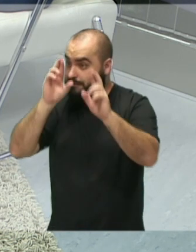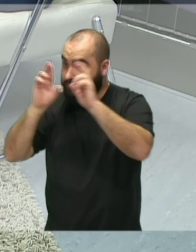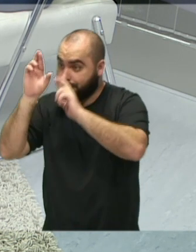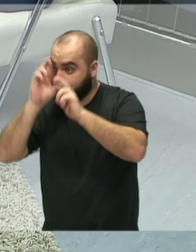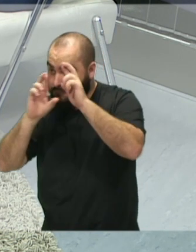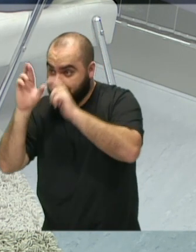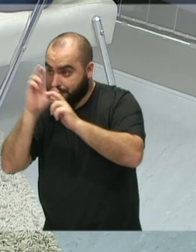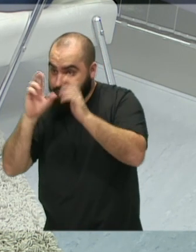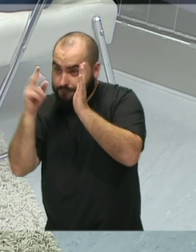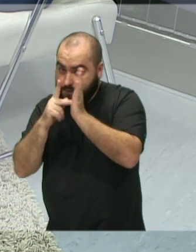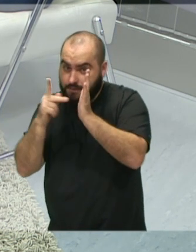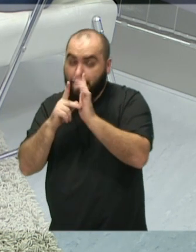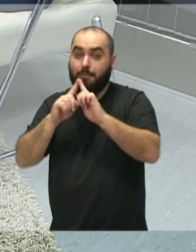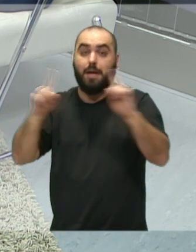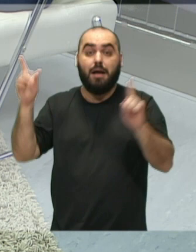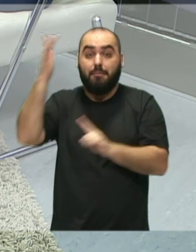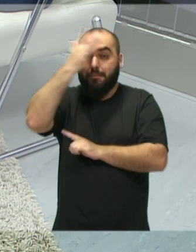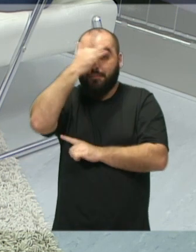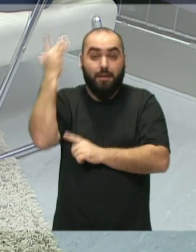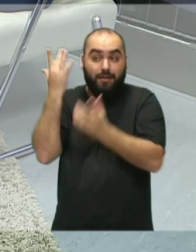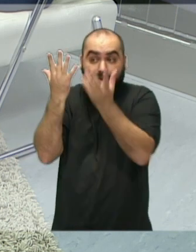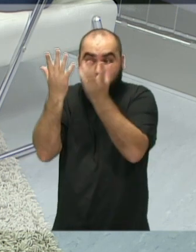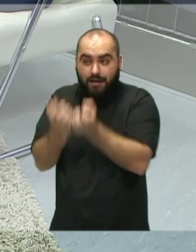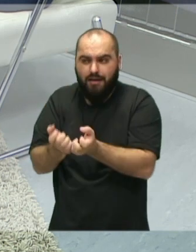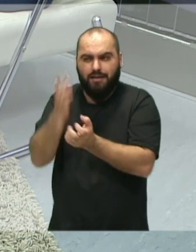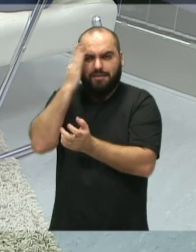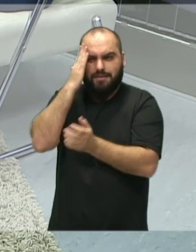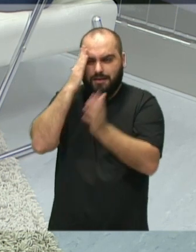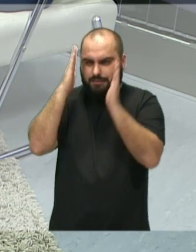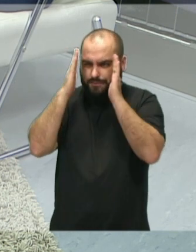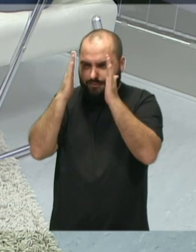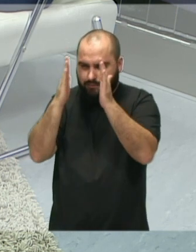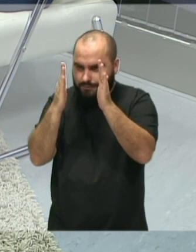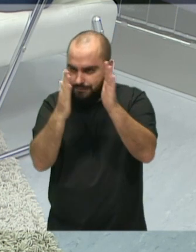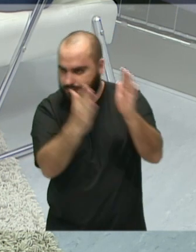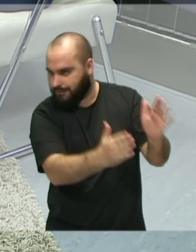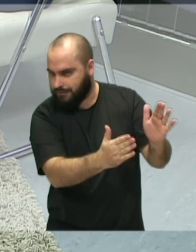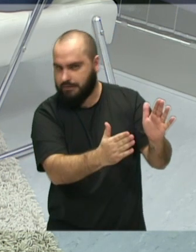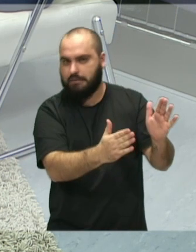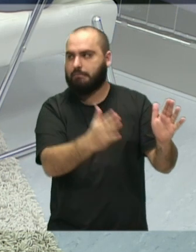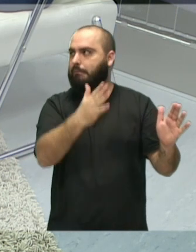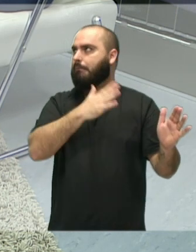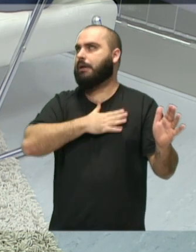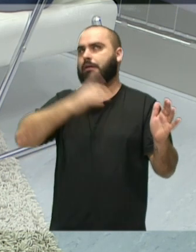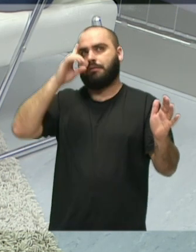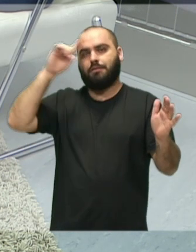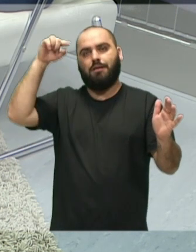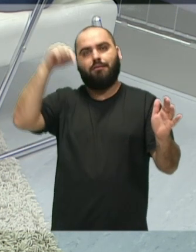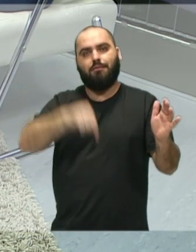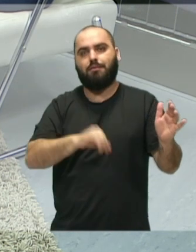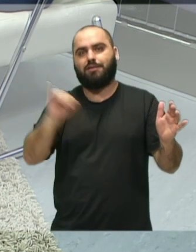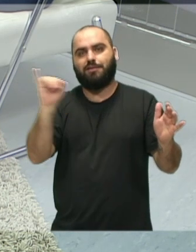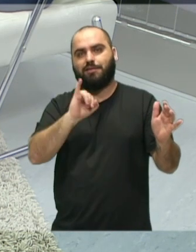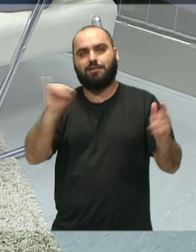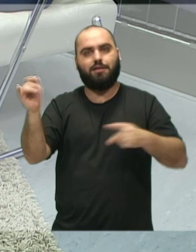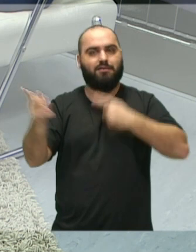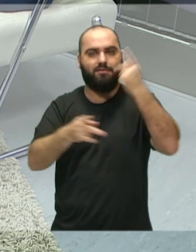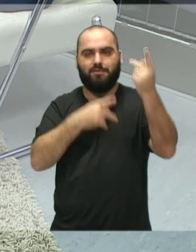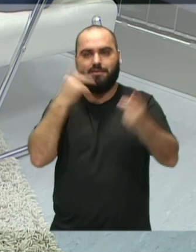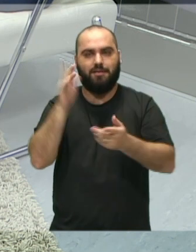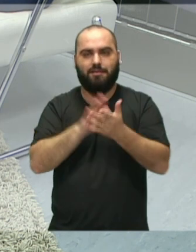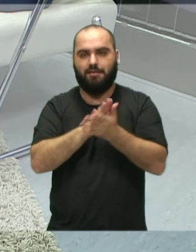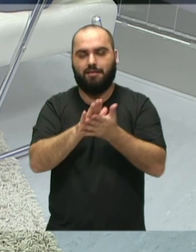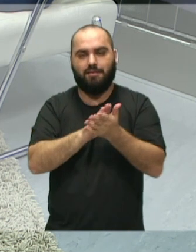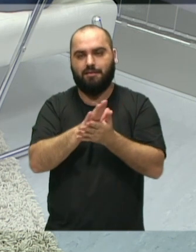Só que as pessoas, quando elas querem desviar, meu amigo, e o que deixa triste aqui em Itajaí é que a gente não fala aqui, né? Em